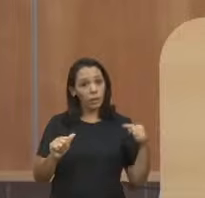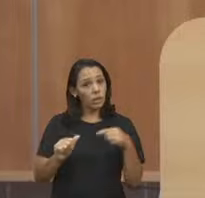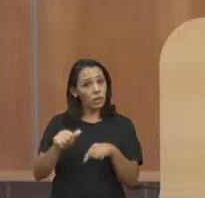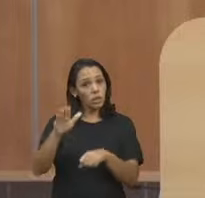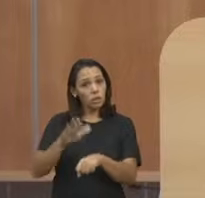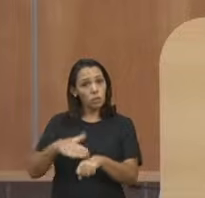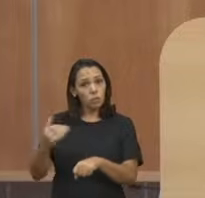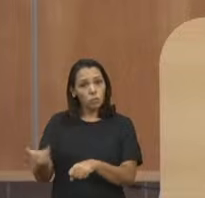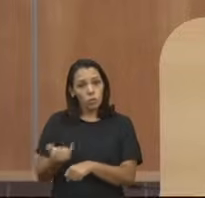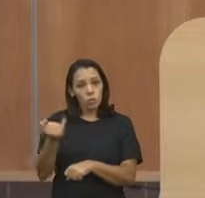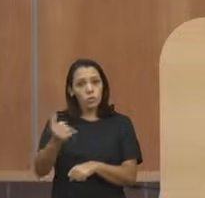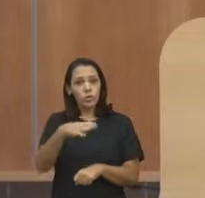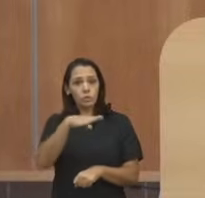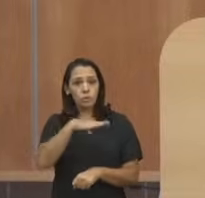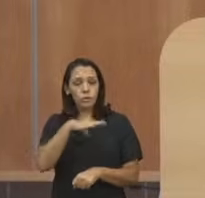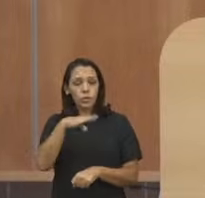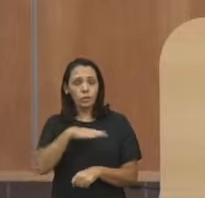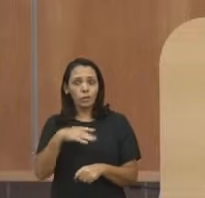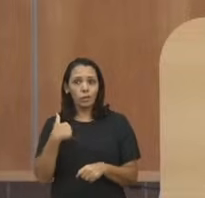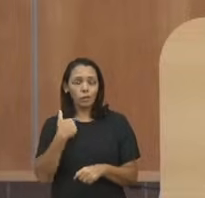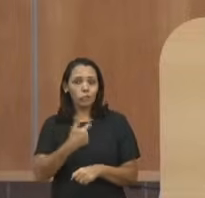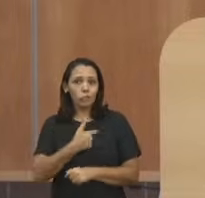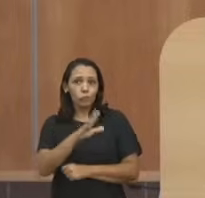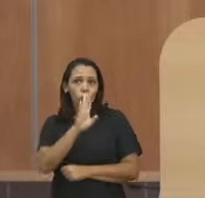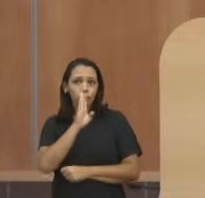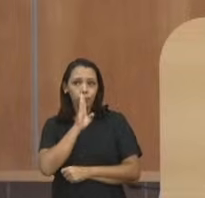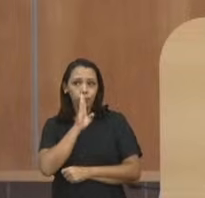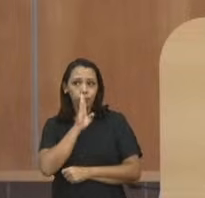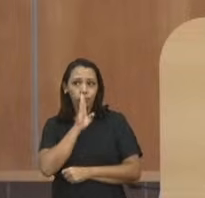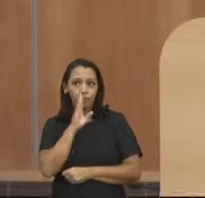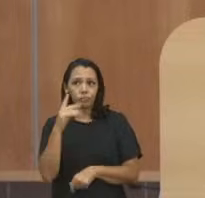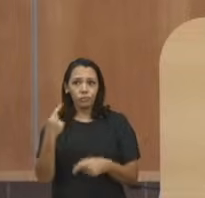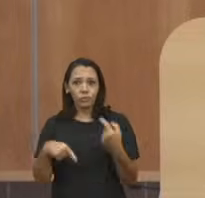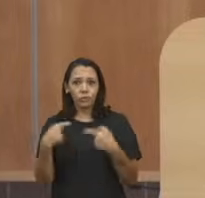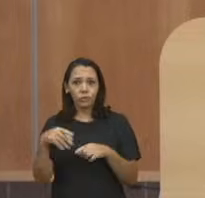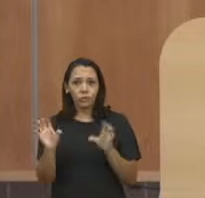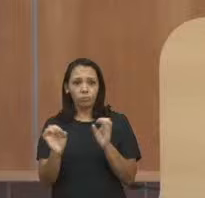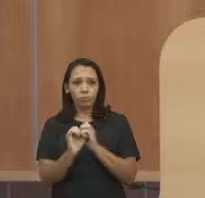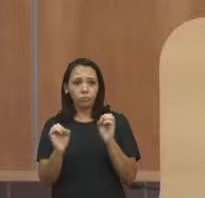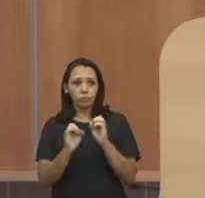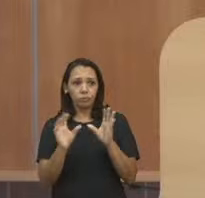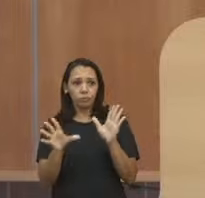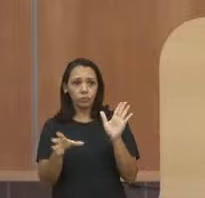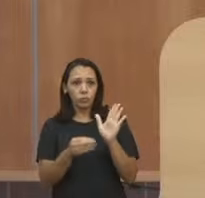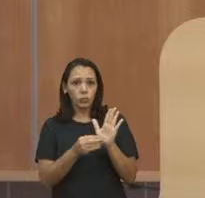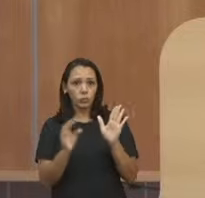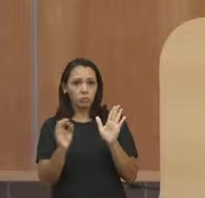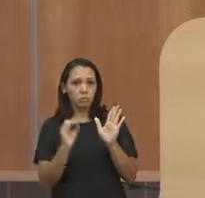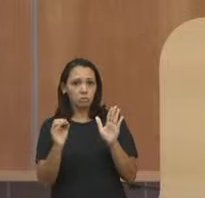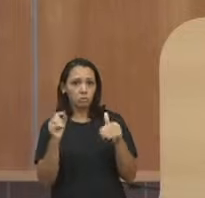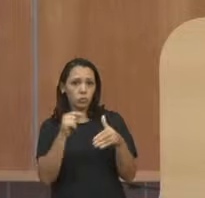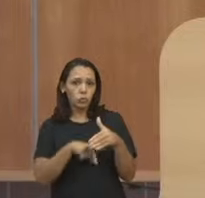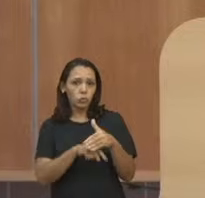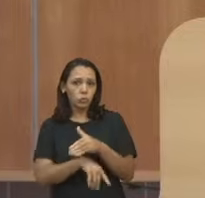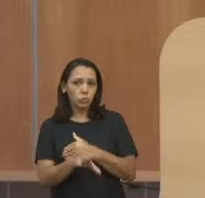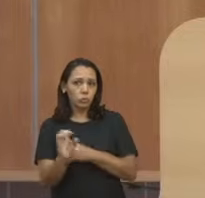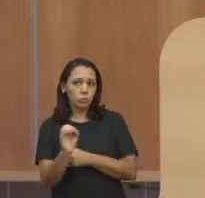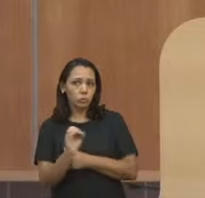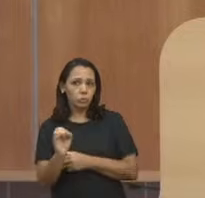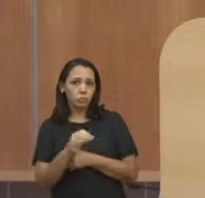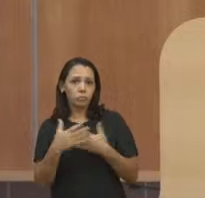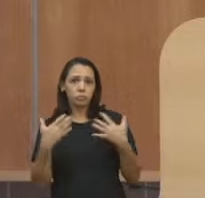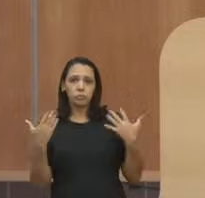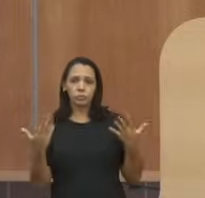importante provavelmente dessa legislatura, a gente não tem discussão, a gente não tem emenda, a gente não tem aprofundamento. Obviamente, é uma peça